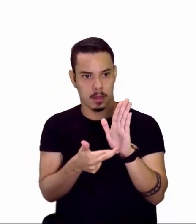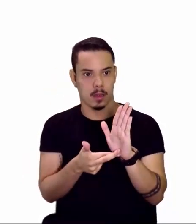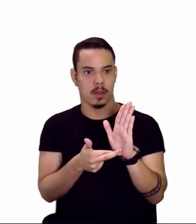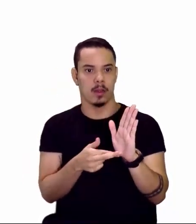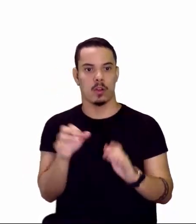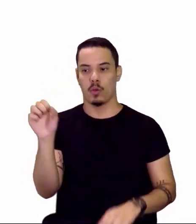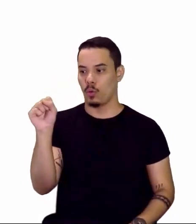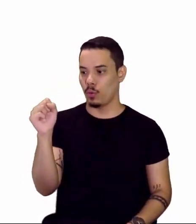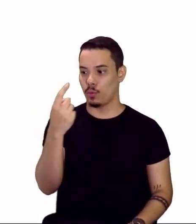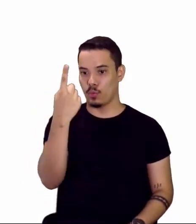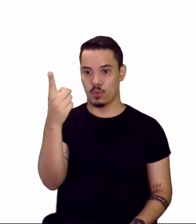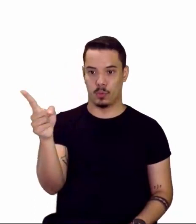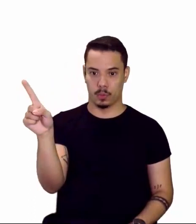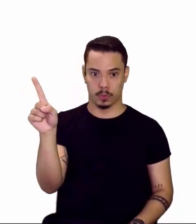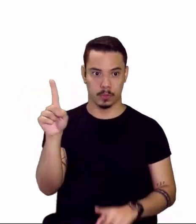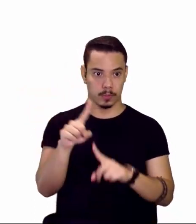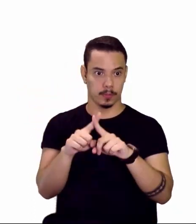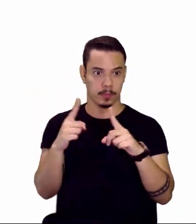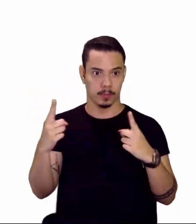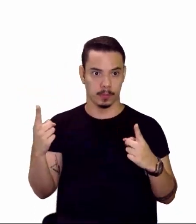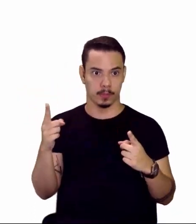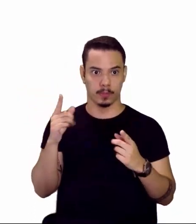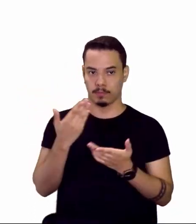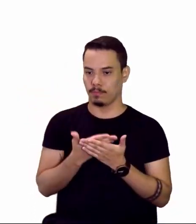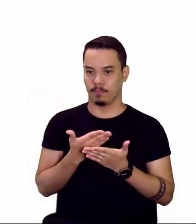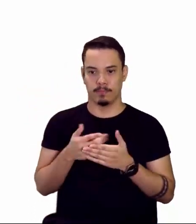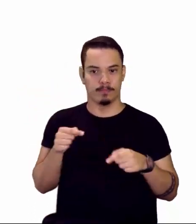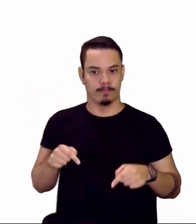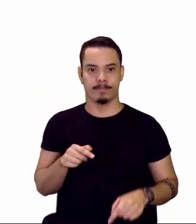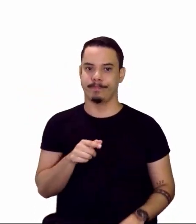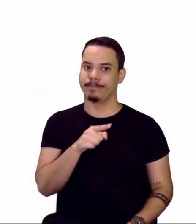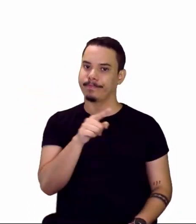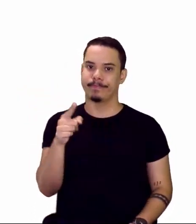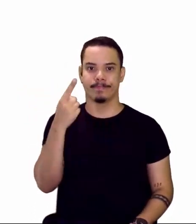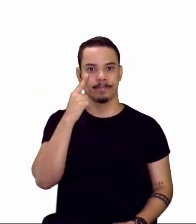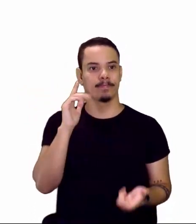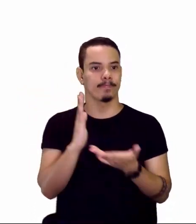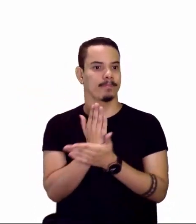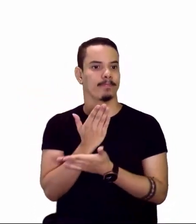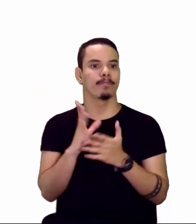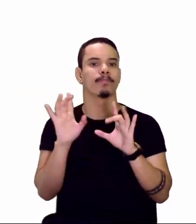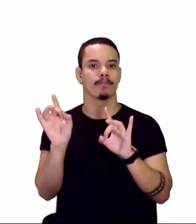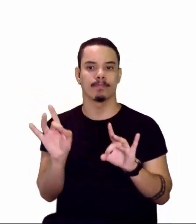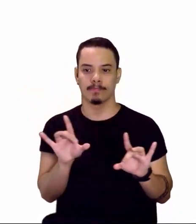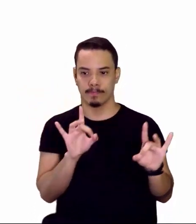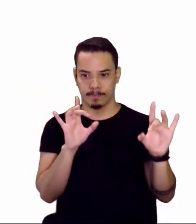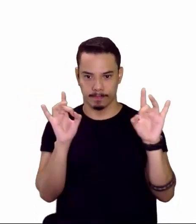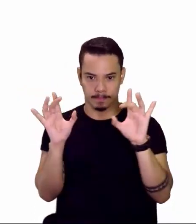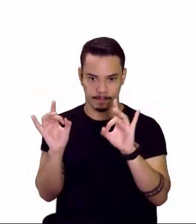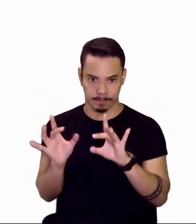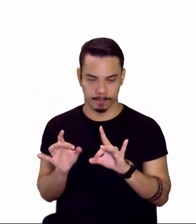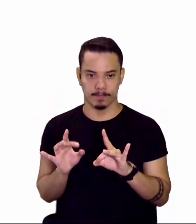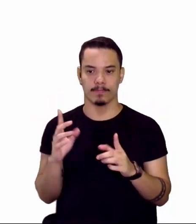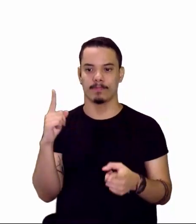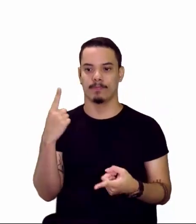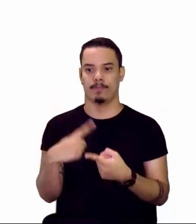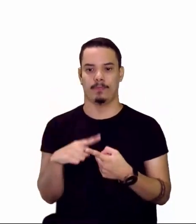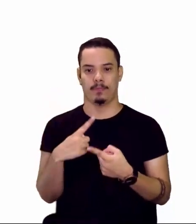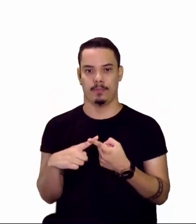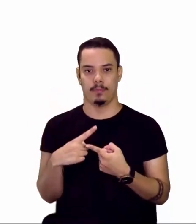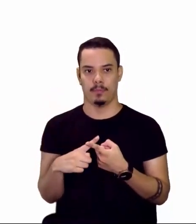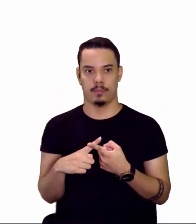com 8 na última camada. Mas nesta aula vocês viram os casos que são especiais. Sendo eles,